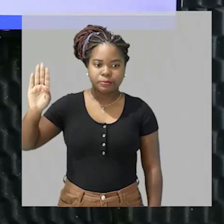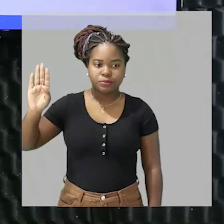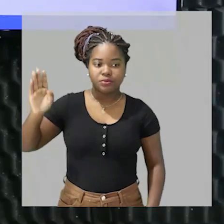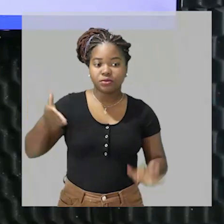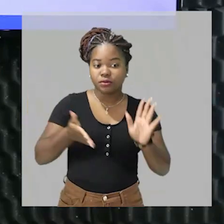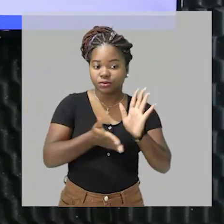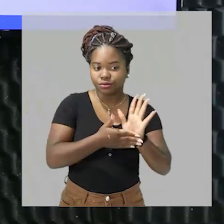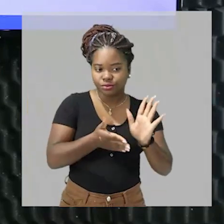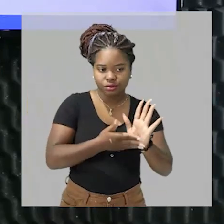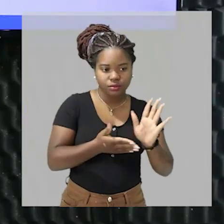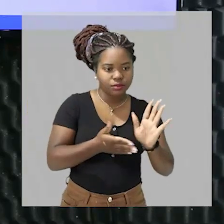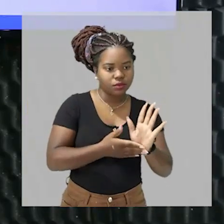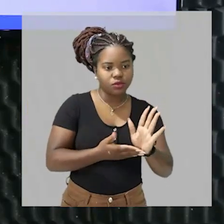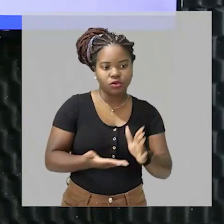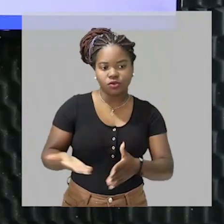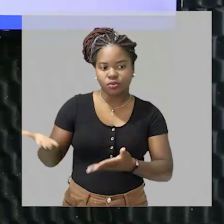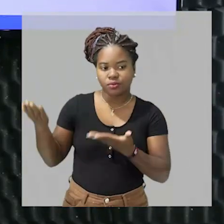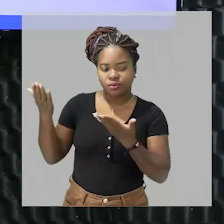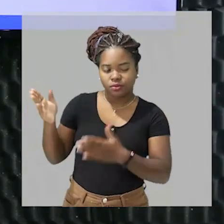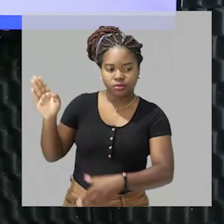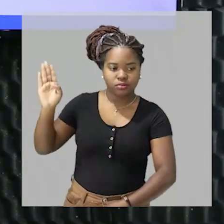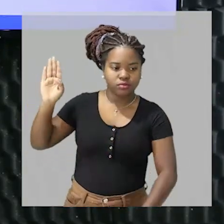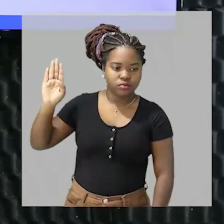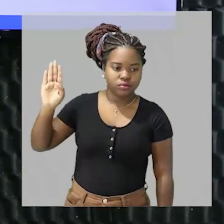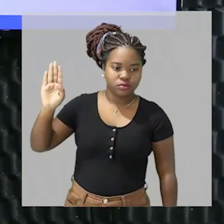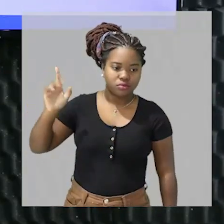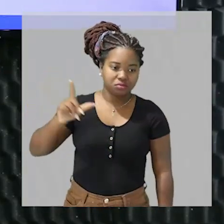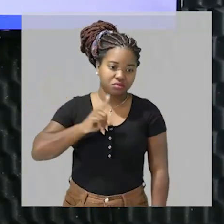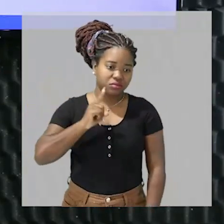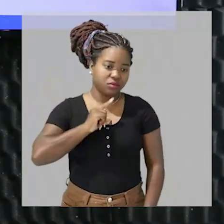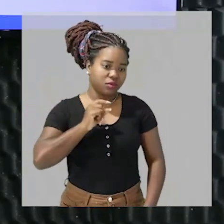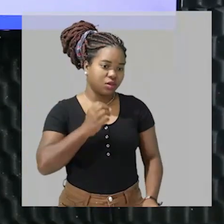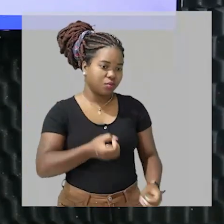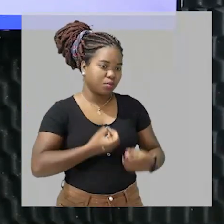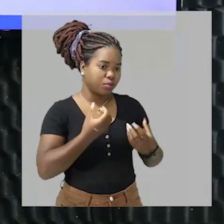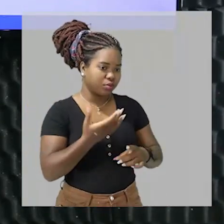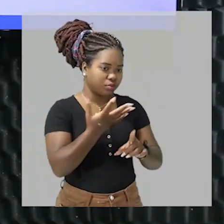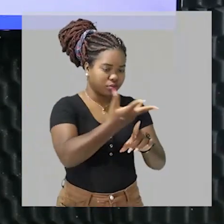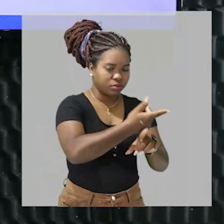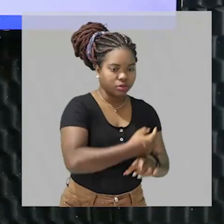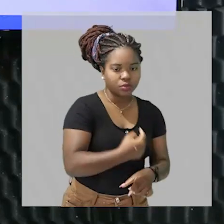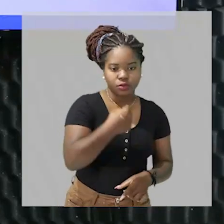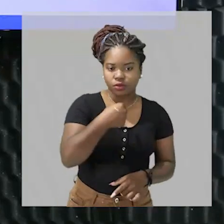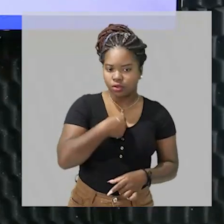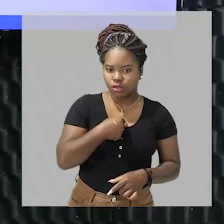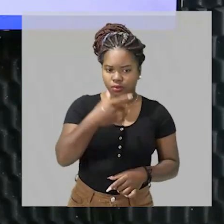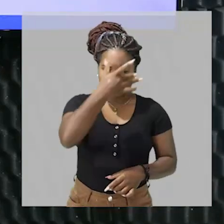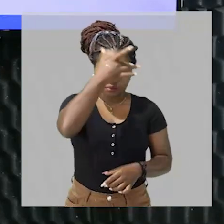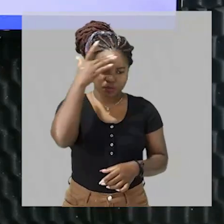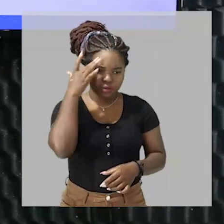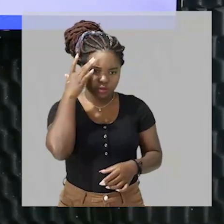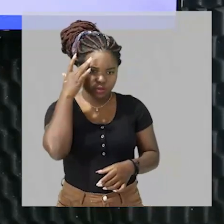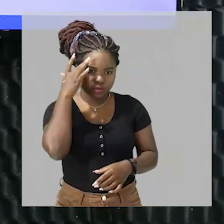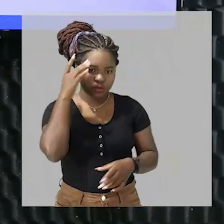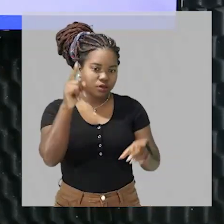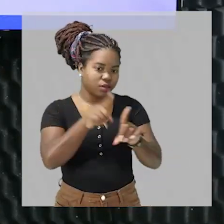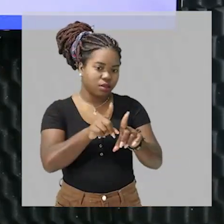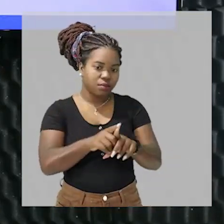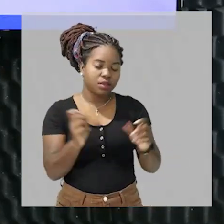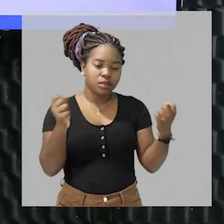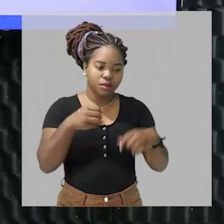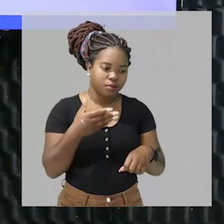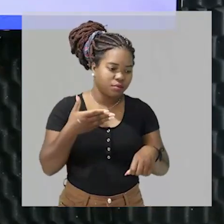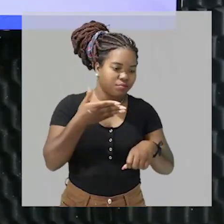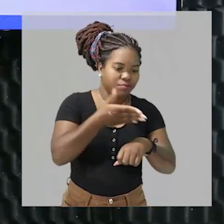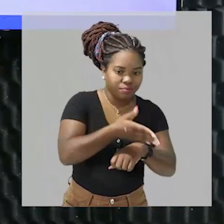é justamente essa. Eu tenho uma obra de arte na qual eu, como espectador, passo a ser o autor da obra de arte.